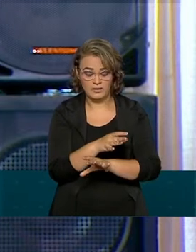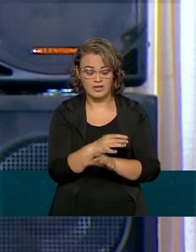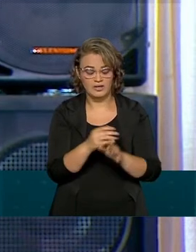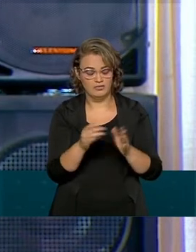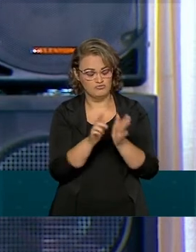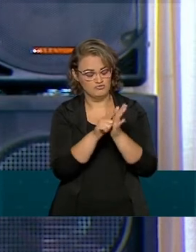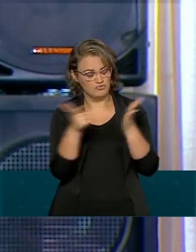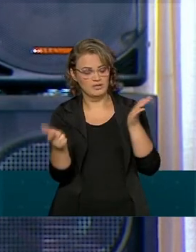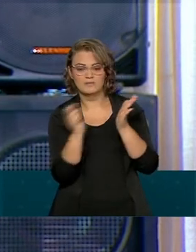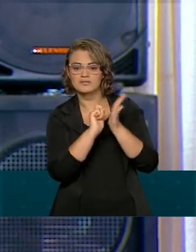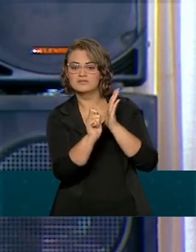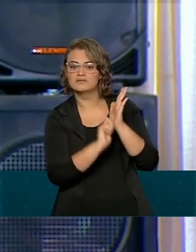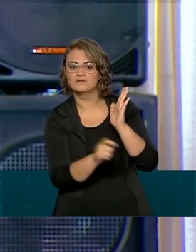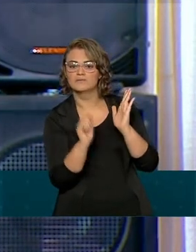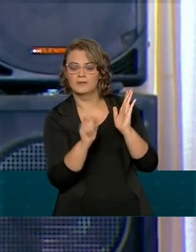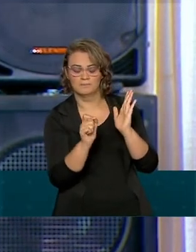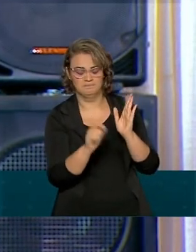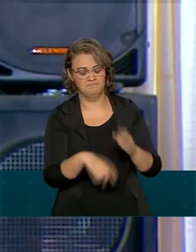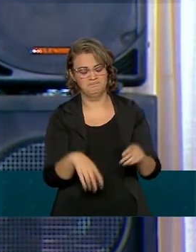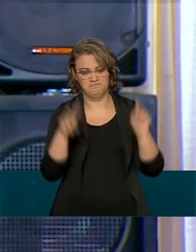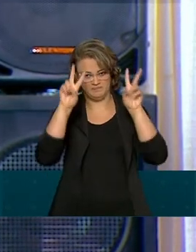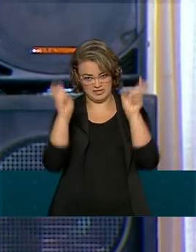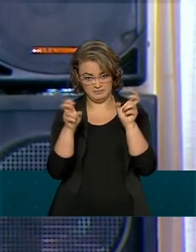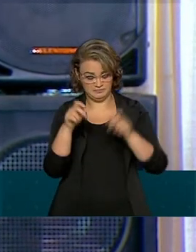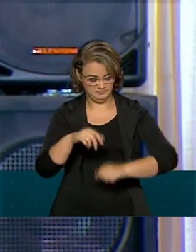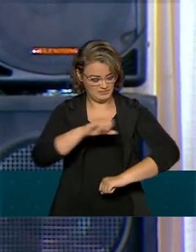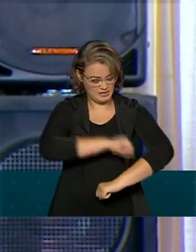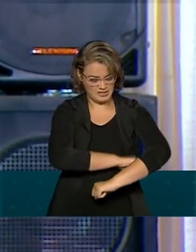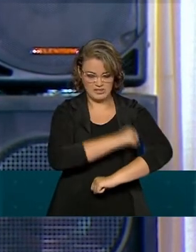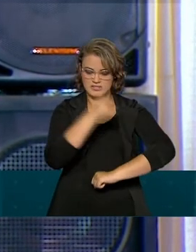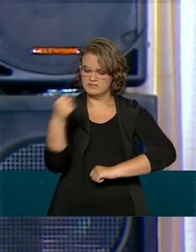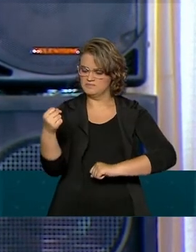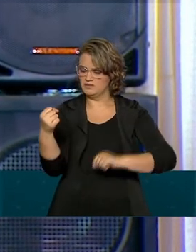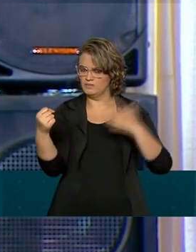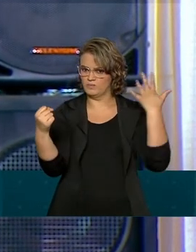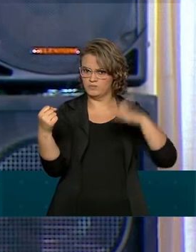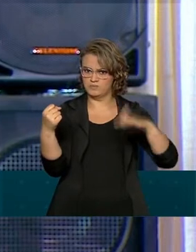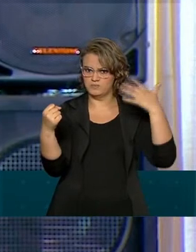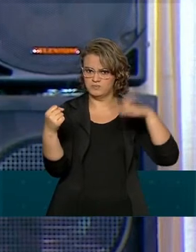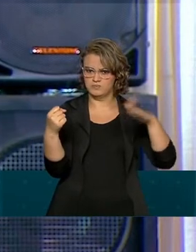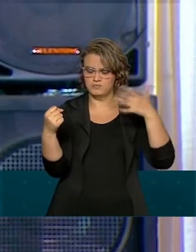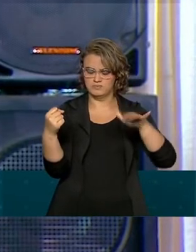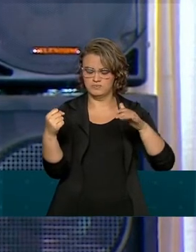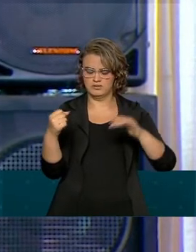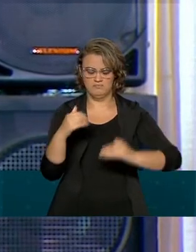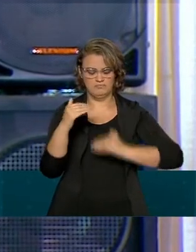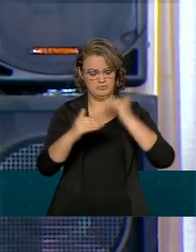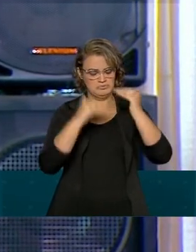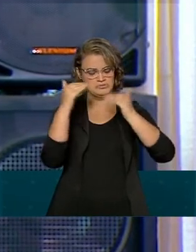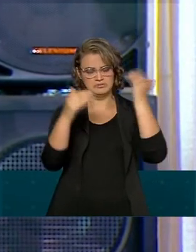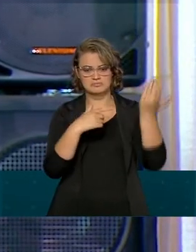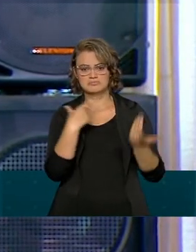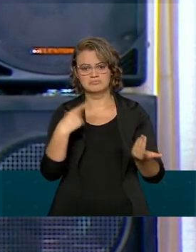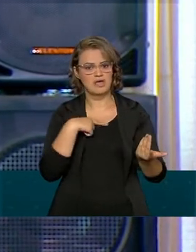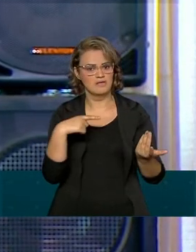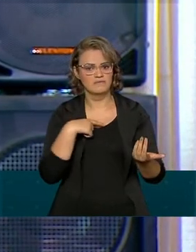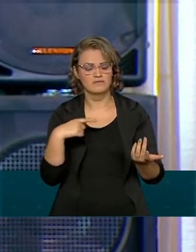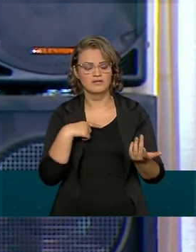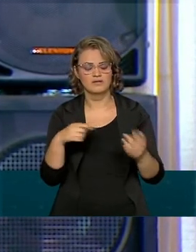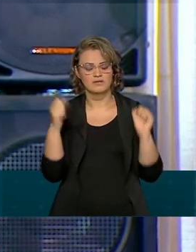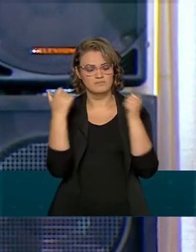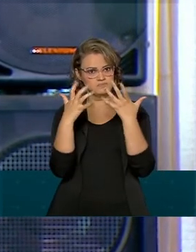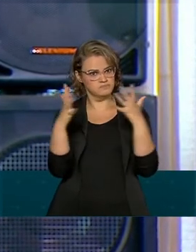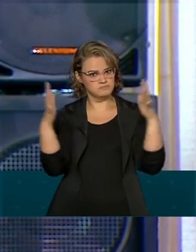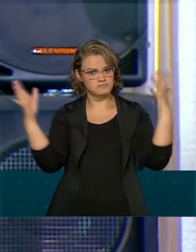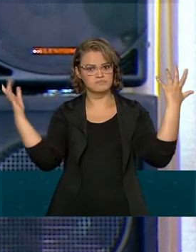referiu a espada Redentora tu cresceste no horizonte da Pátria grande Luminosa